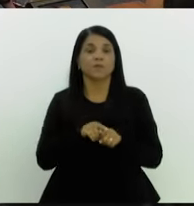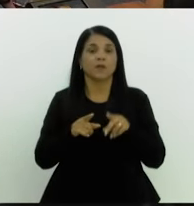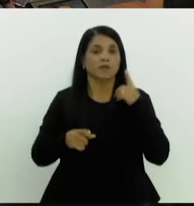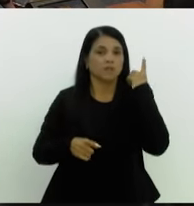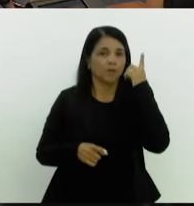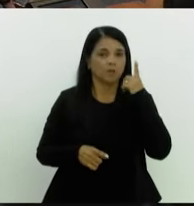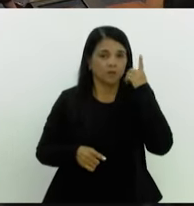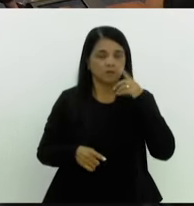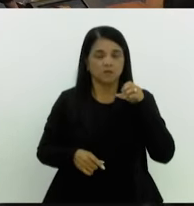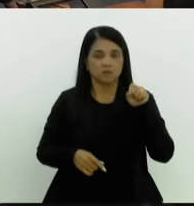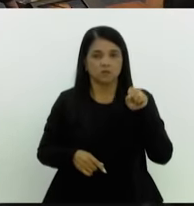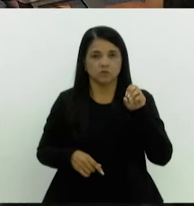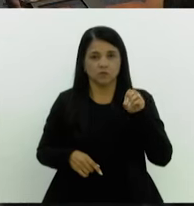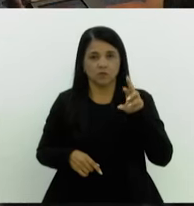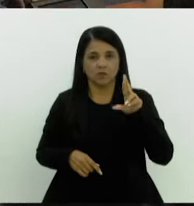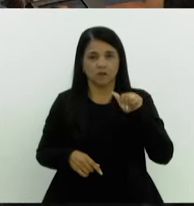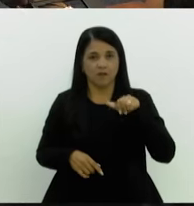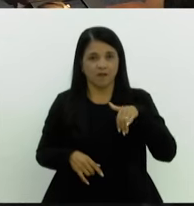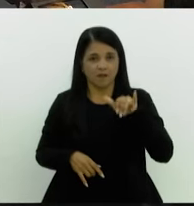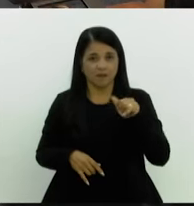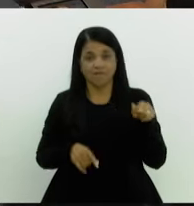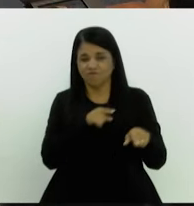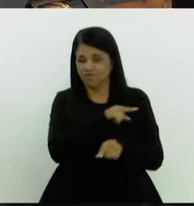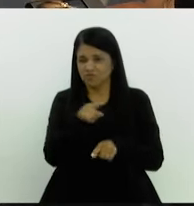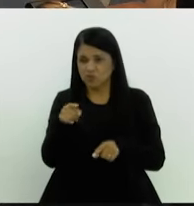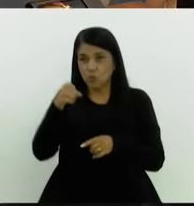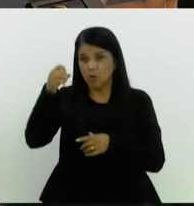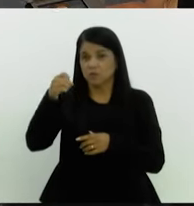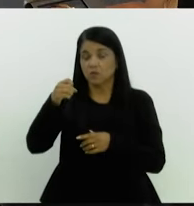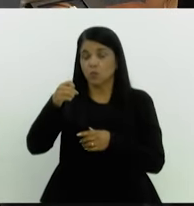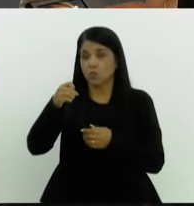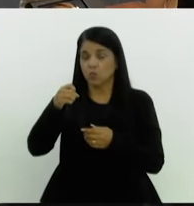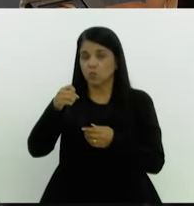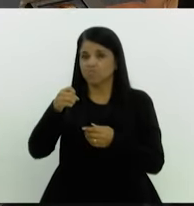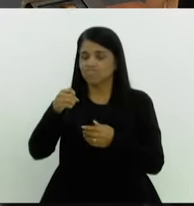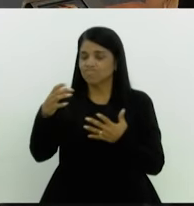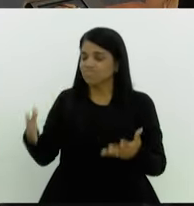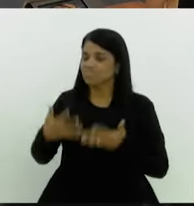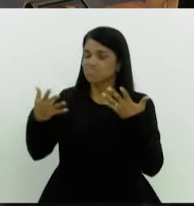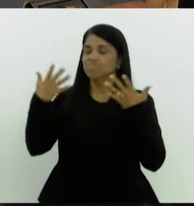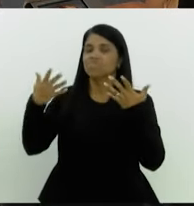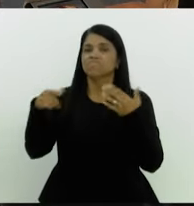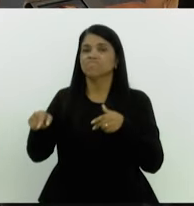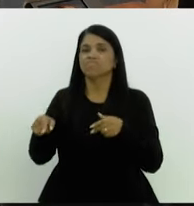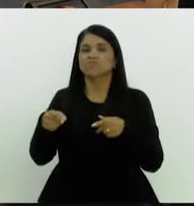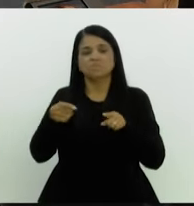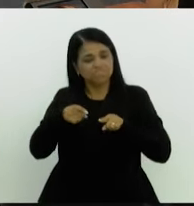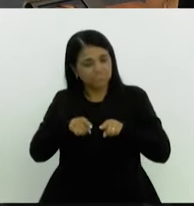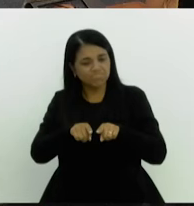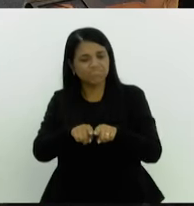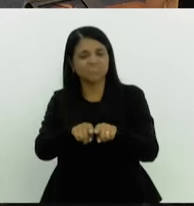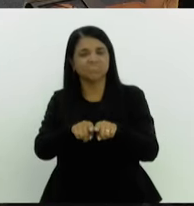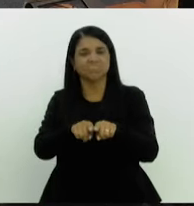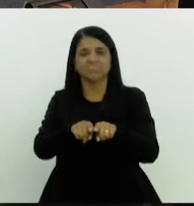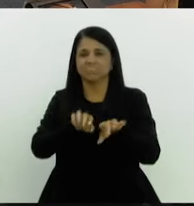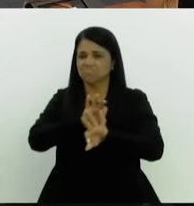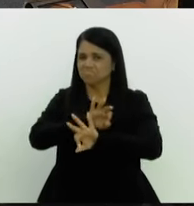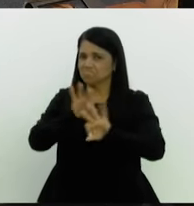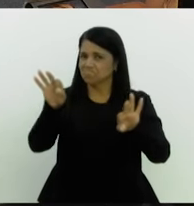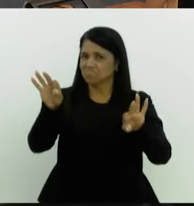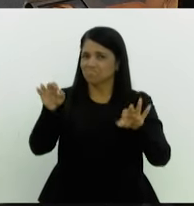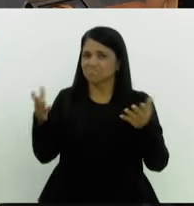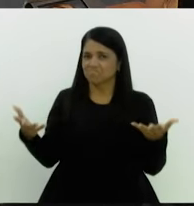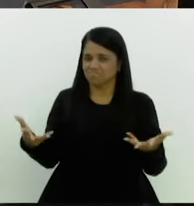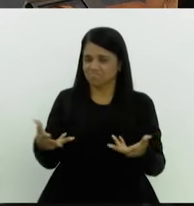duas realmente a Dilene falou tudo vocês são luz inspiradoras uma dupla dinâmica que nos